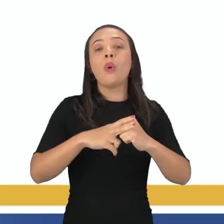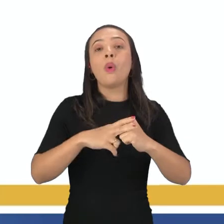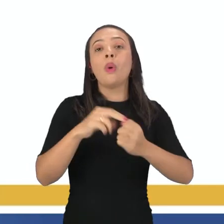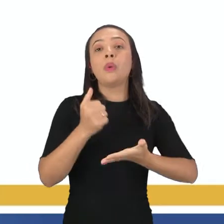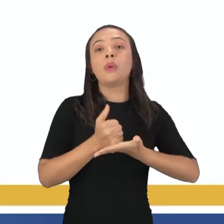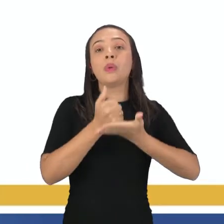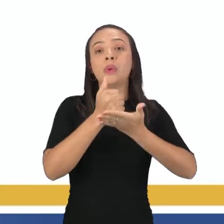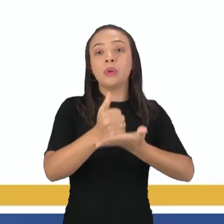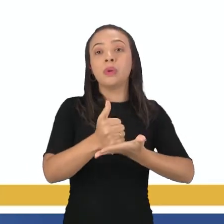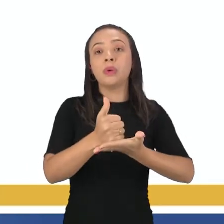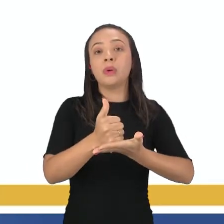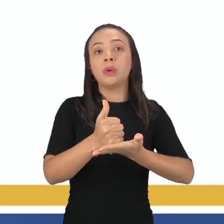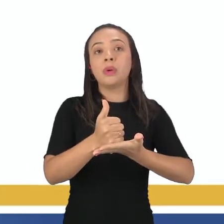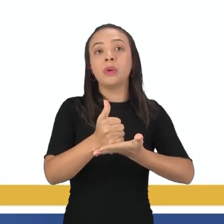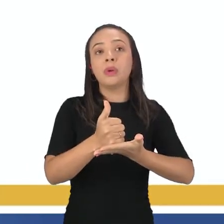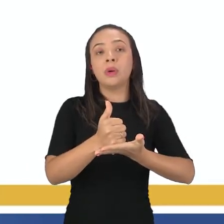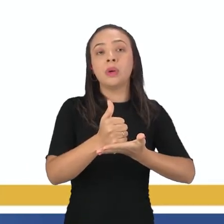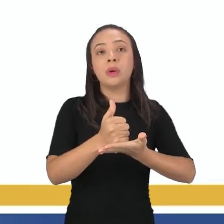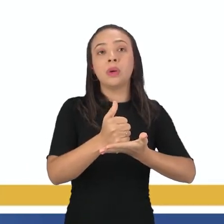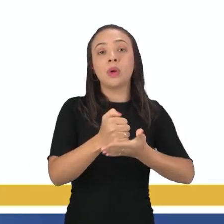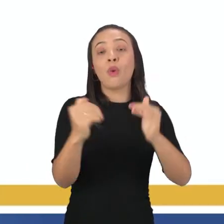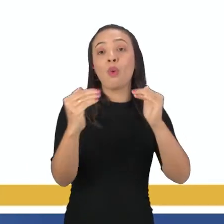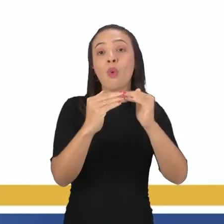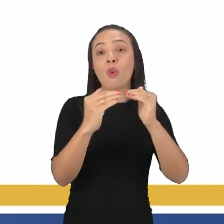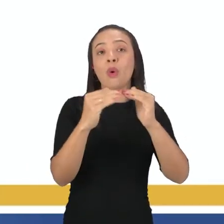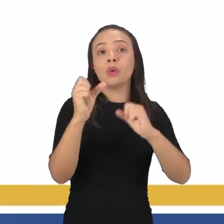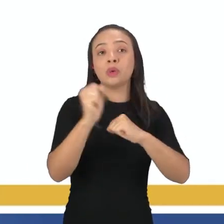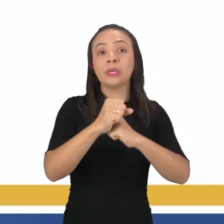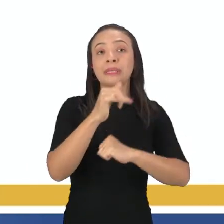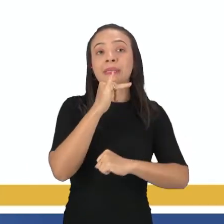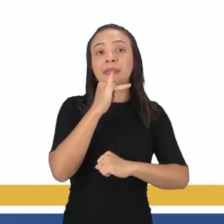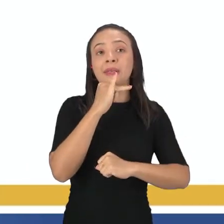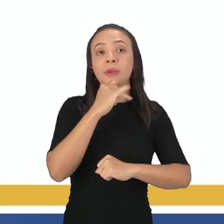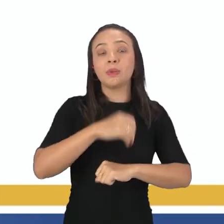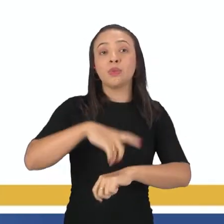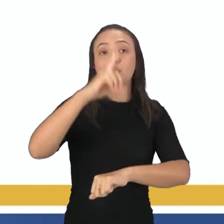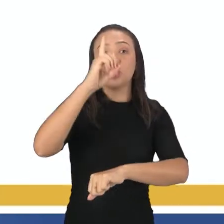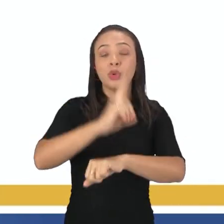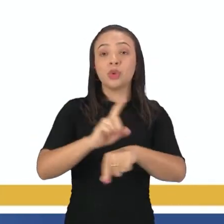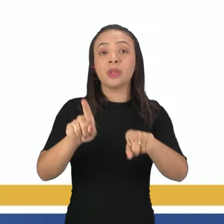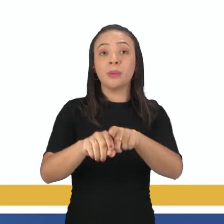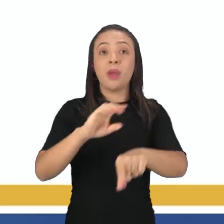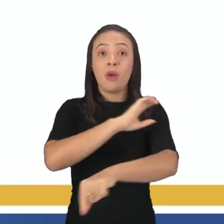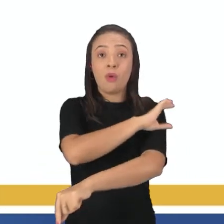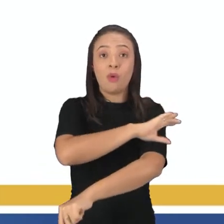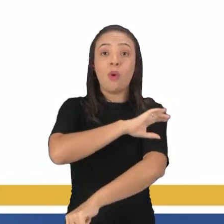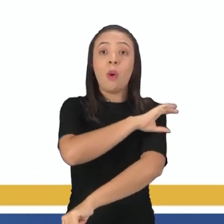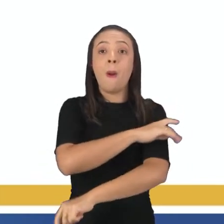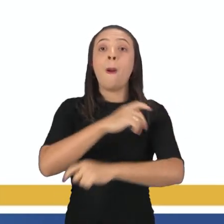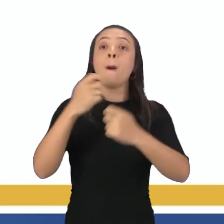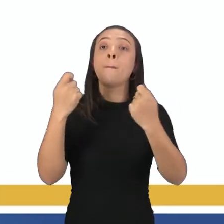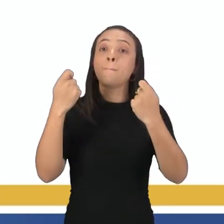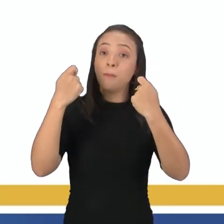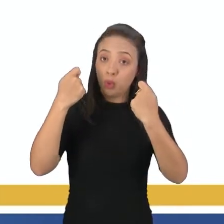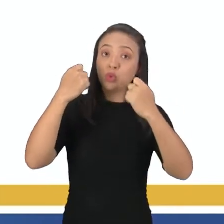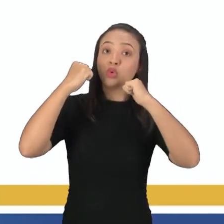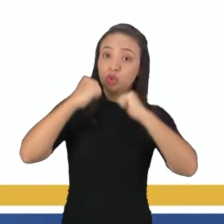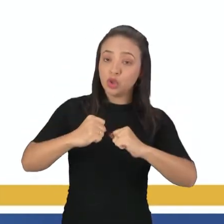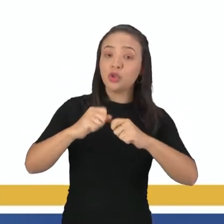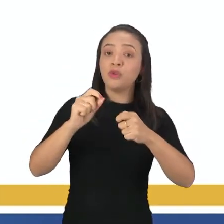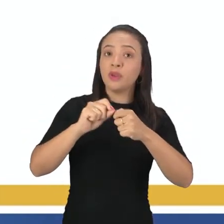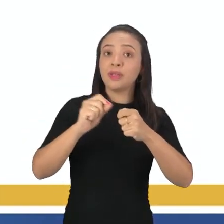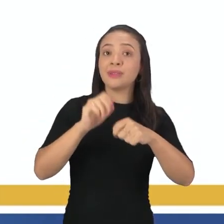fará concordância com o sujeito. Exemplo, o diretor e a coordenadora poderiam fazer